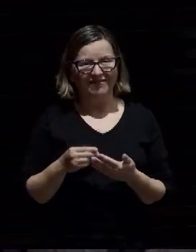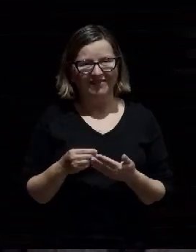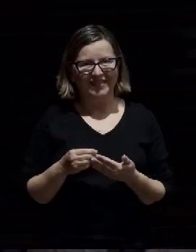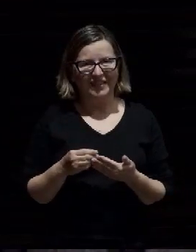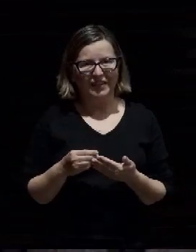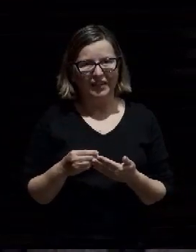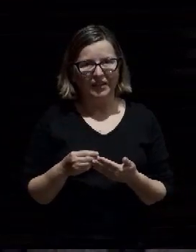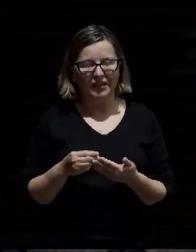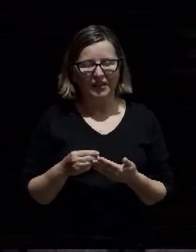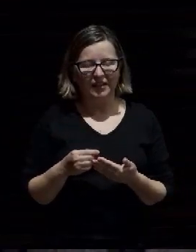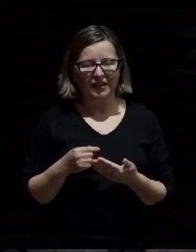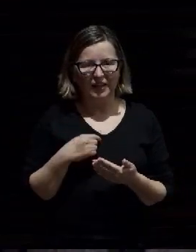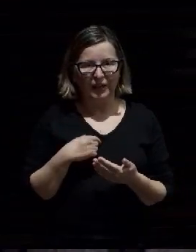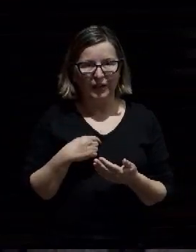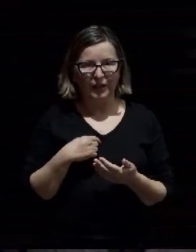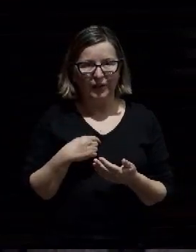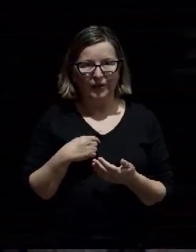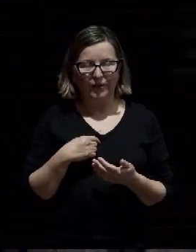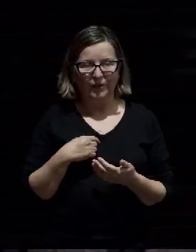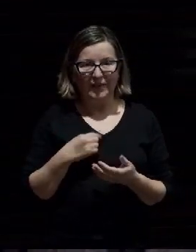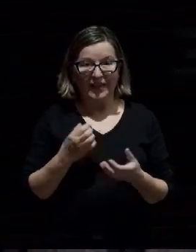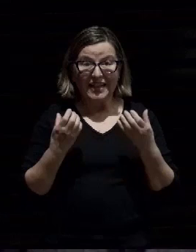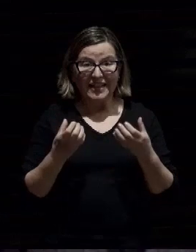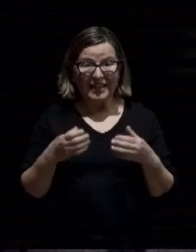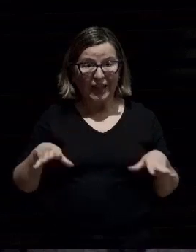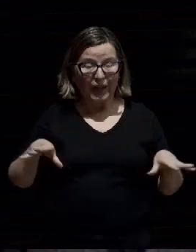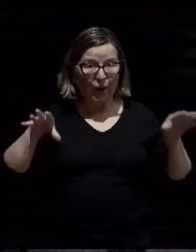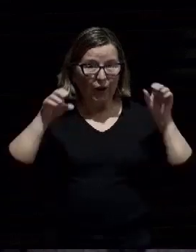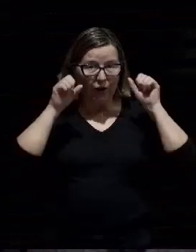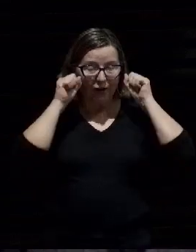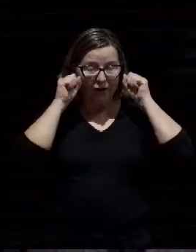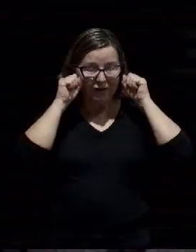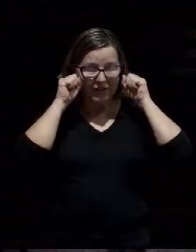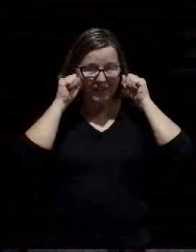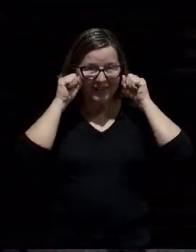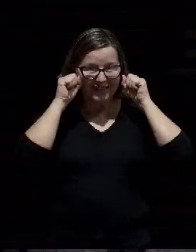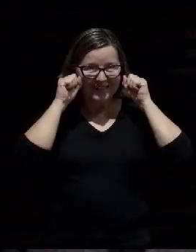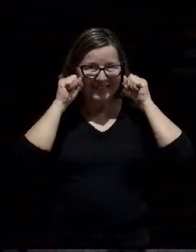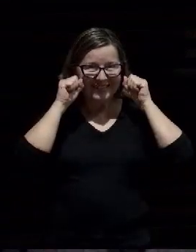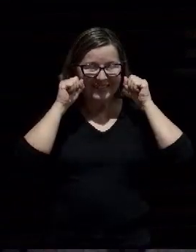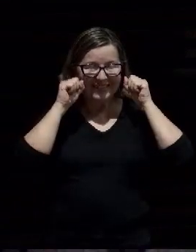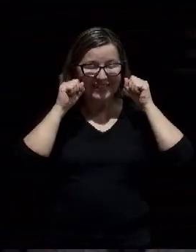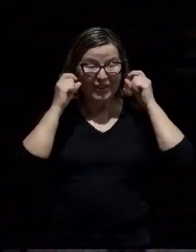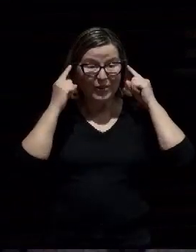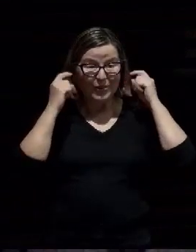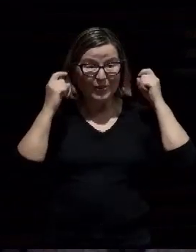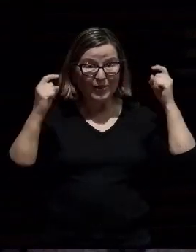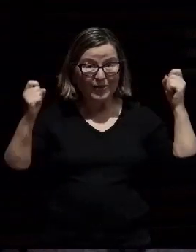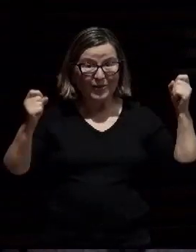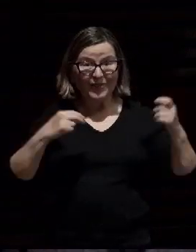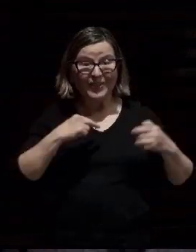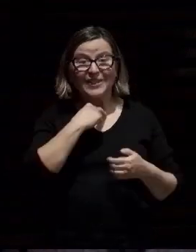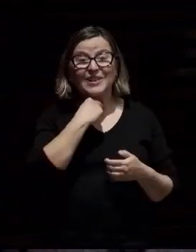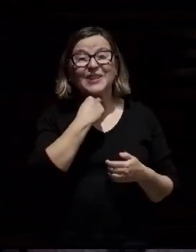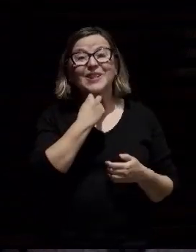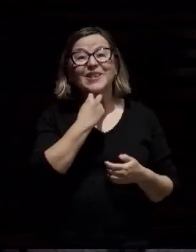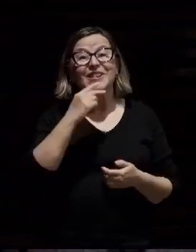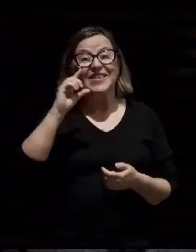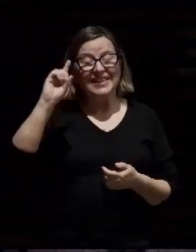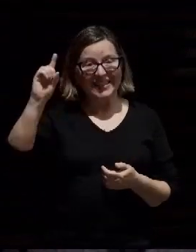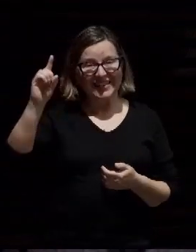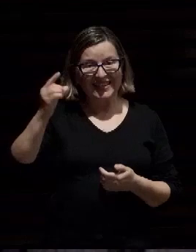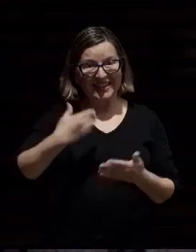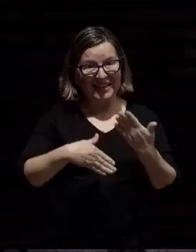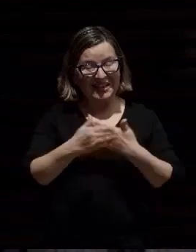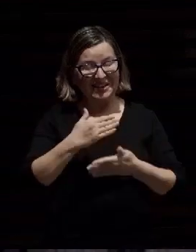eu procuro ouvir o sotaque e o som da voz de Deus através